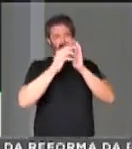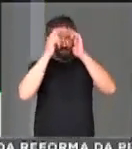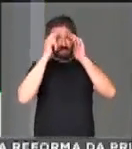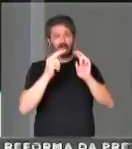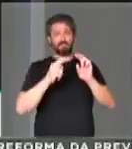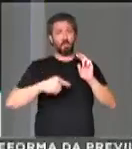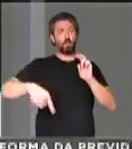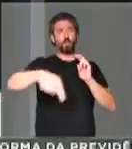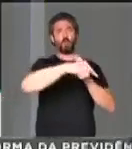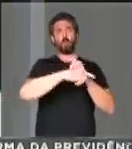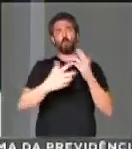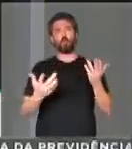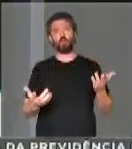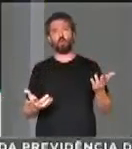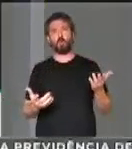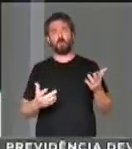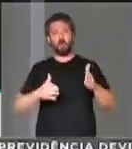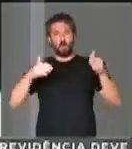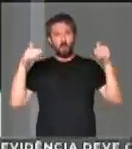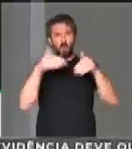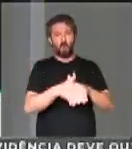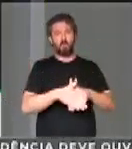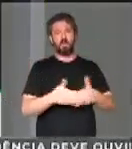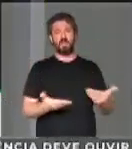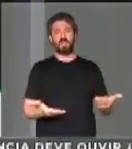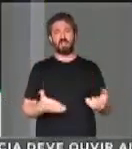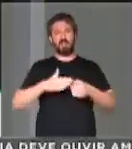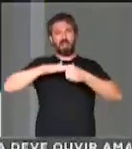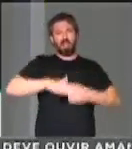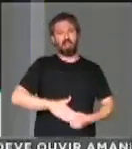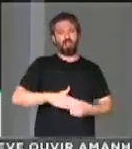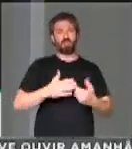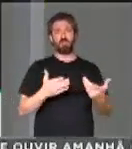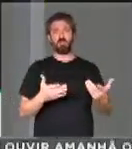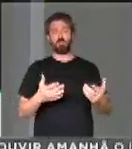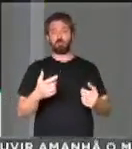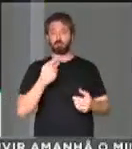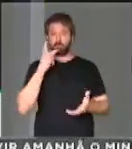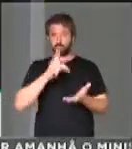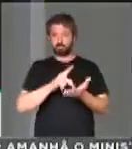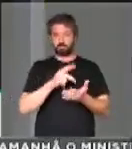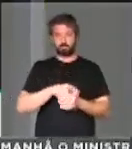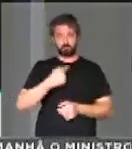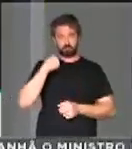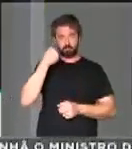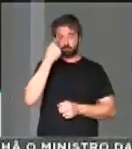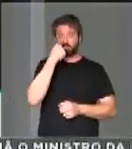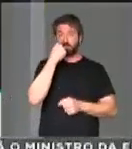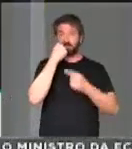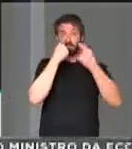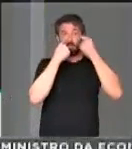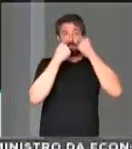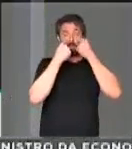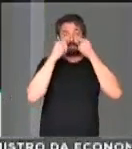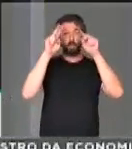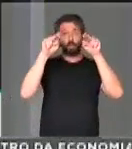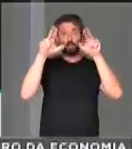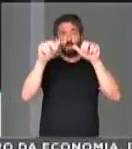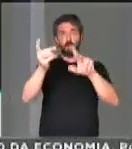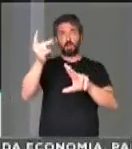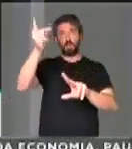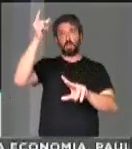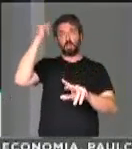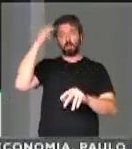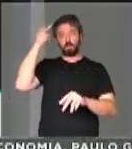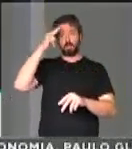desrespeitoso, tão humilhante, que eu sinceramente não me lembro de ter visto